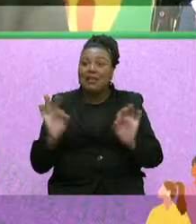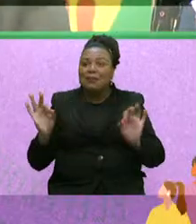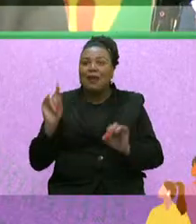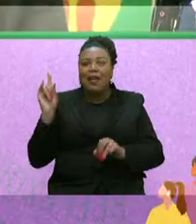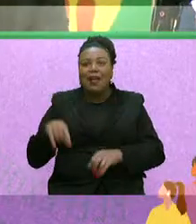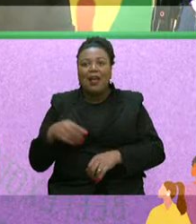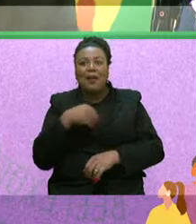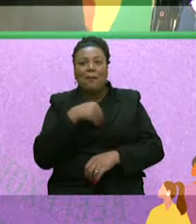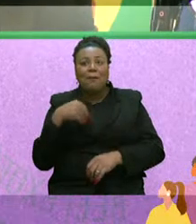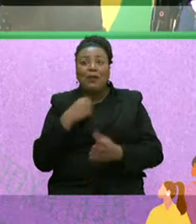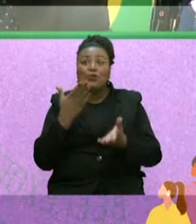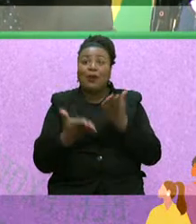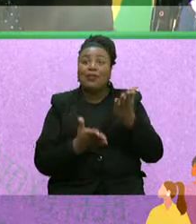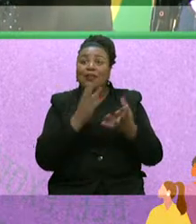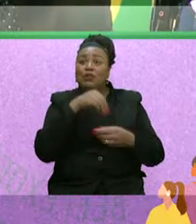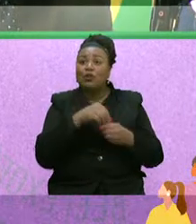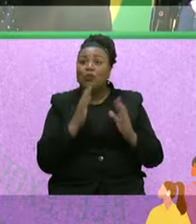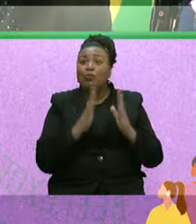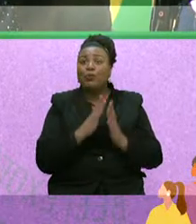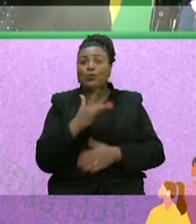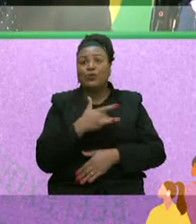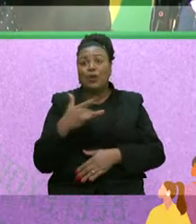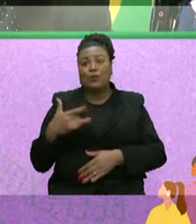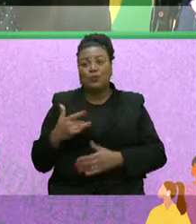aquele médico que atende lá no posto de saúde.